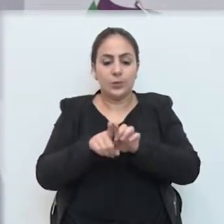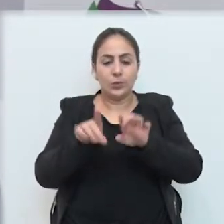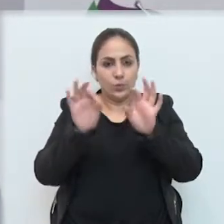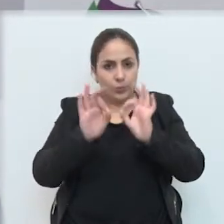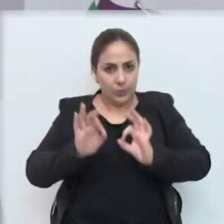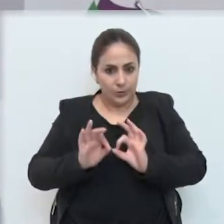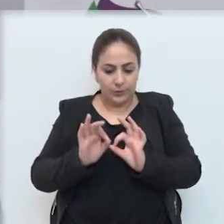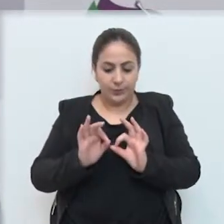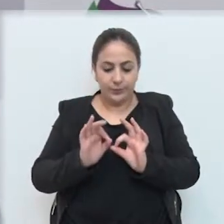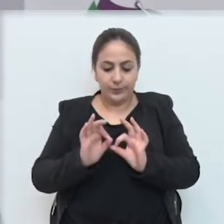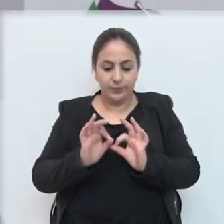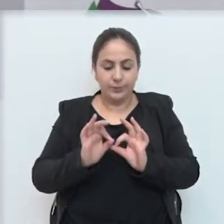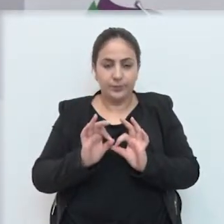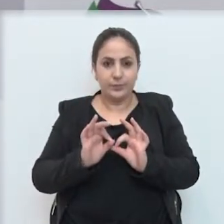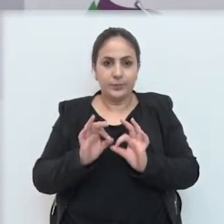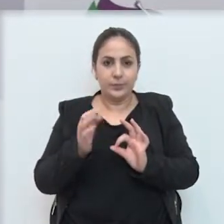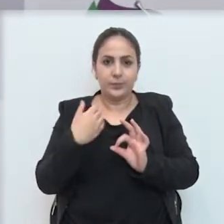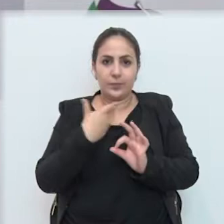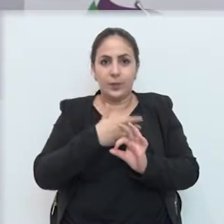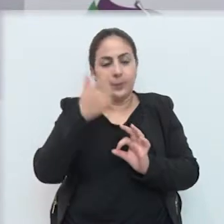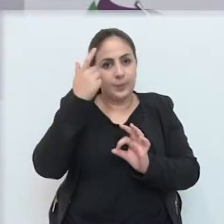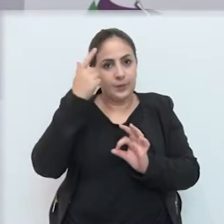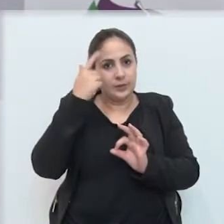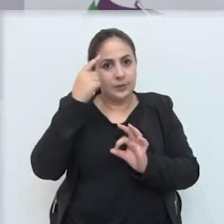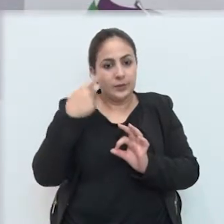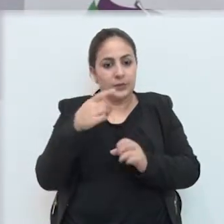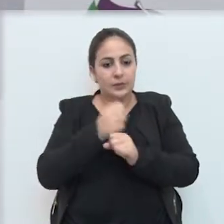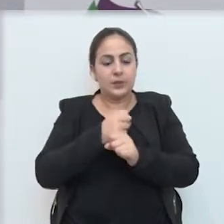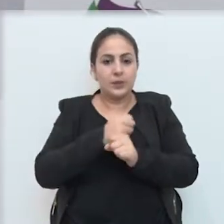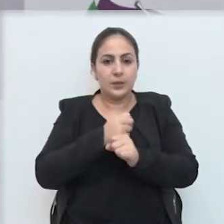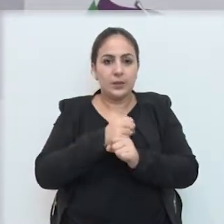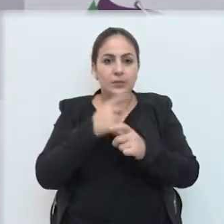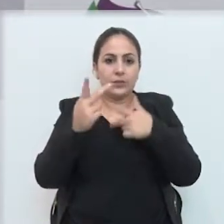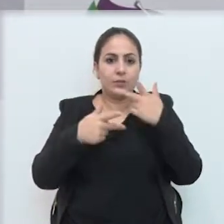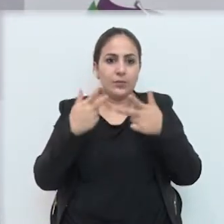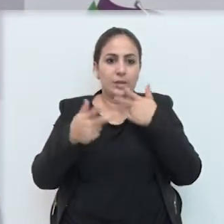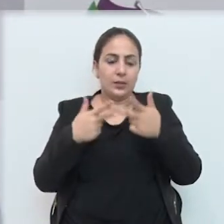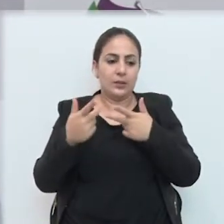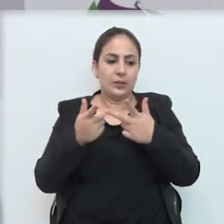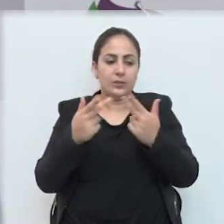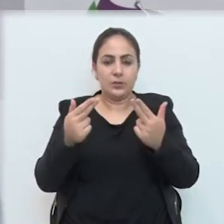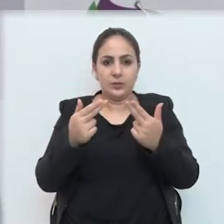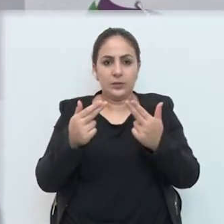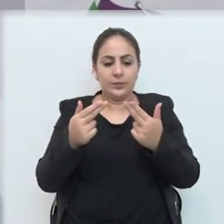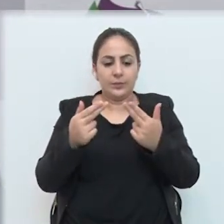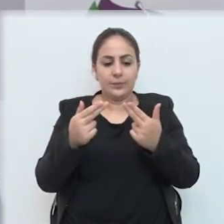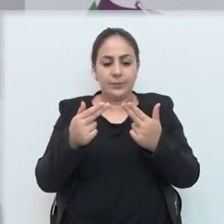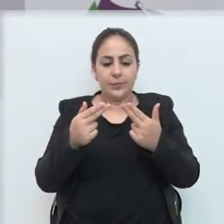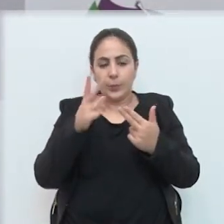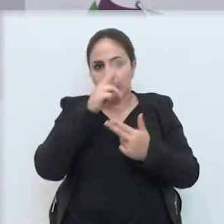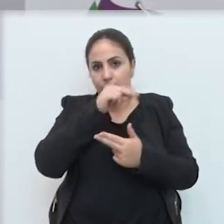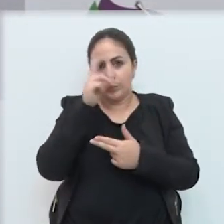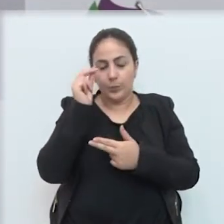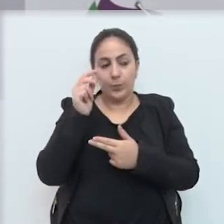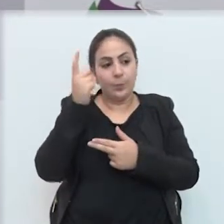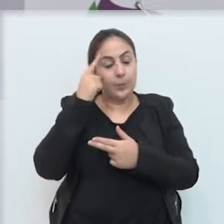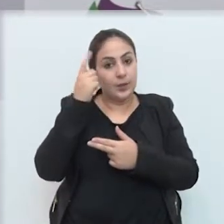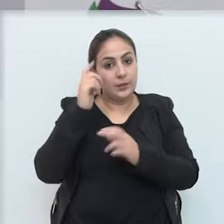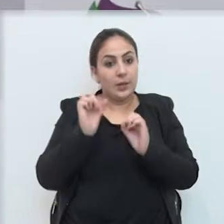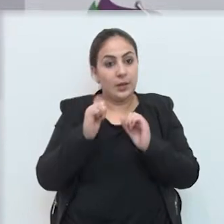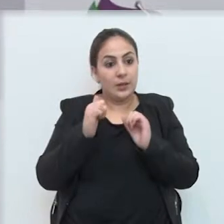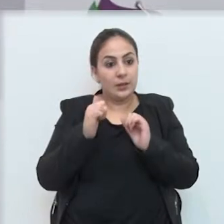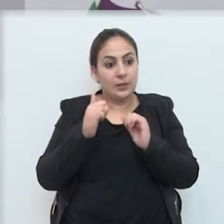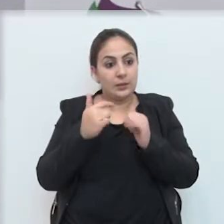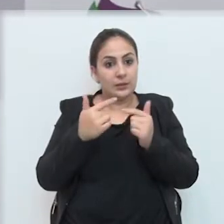também do plano do que nós pensamos no início do ano, que trata do transporte coletivo municipal, pensar a ação